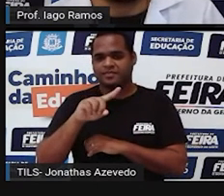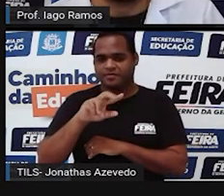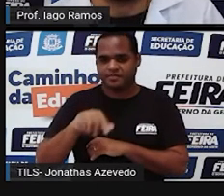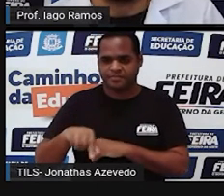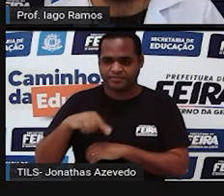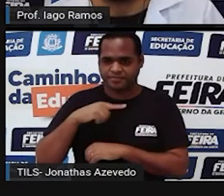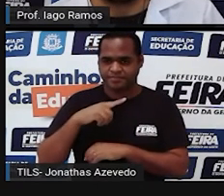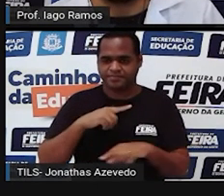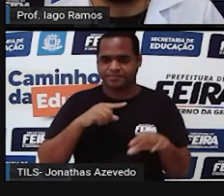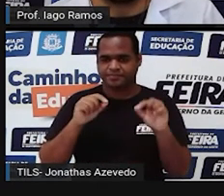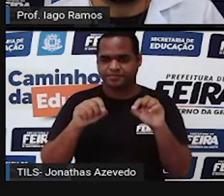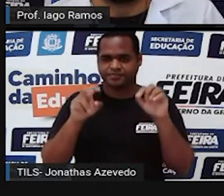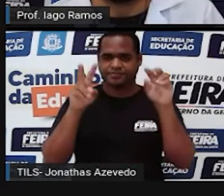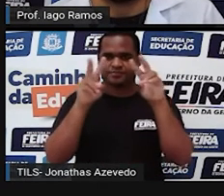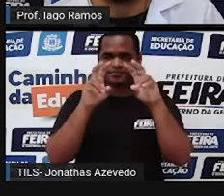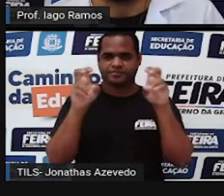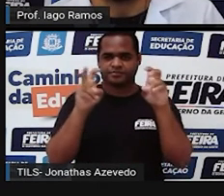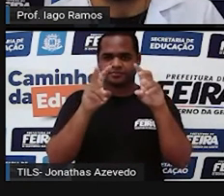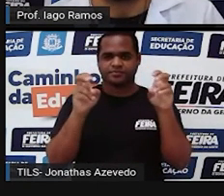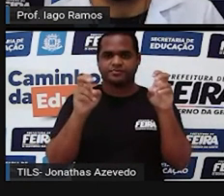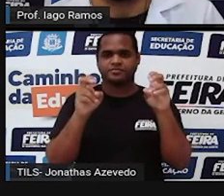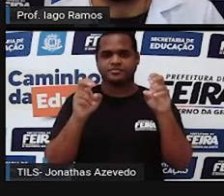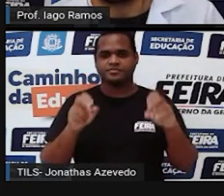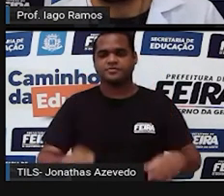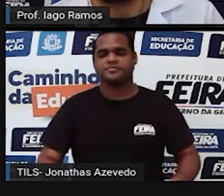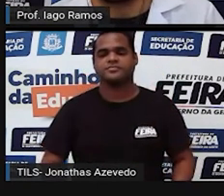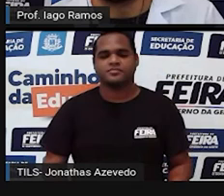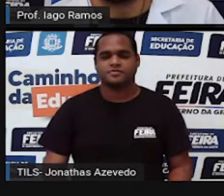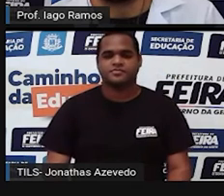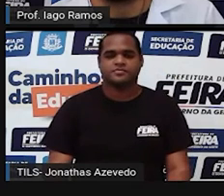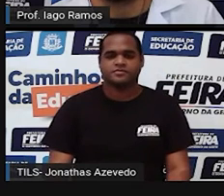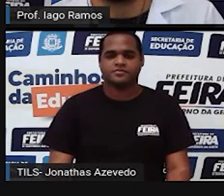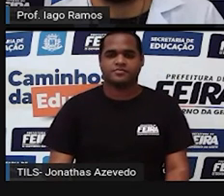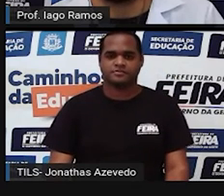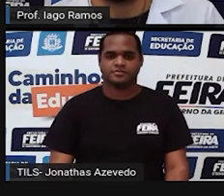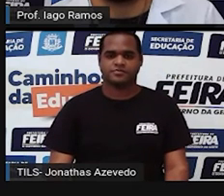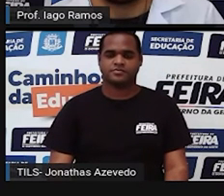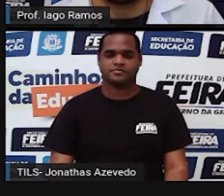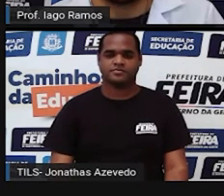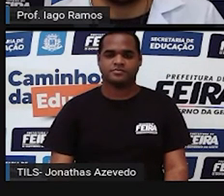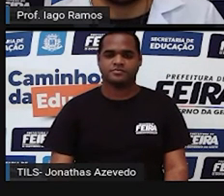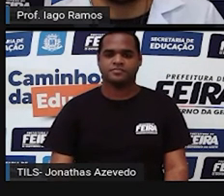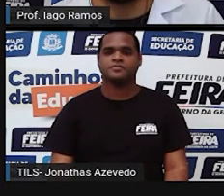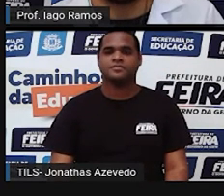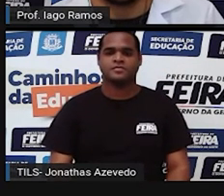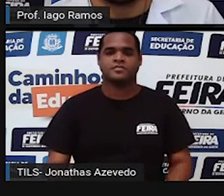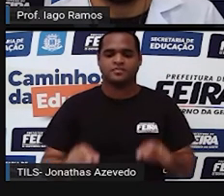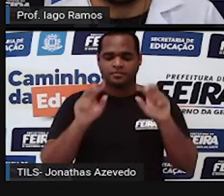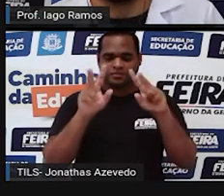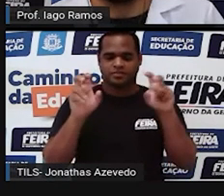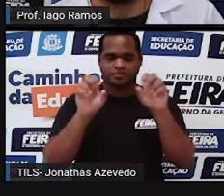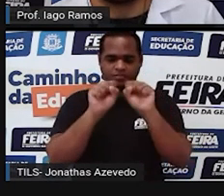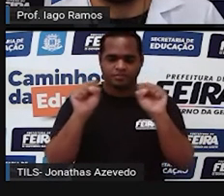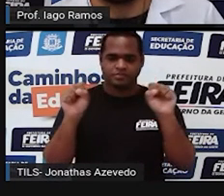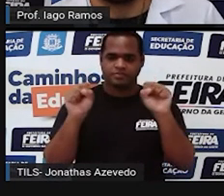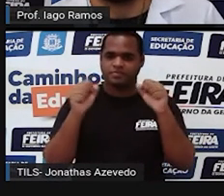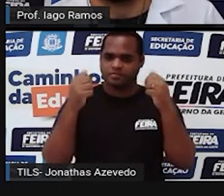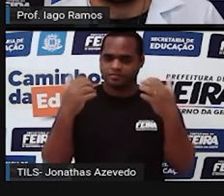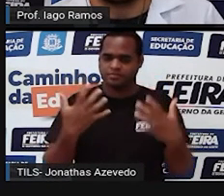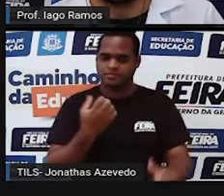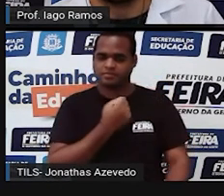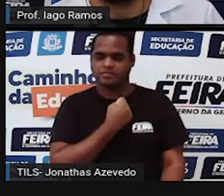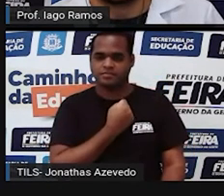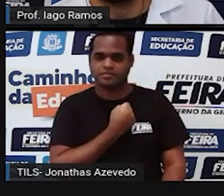desse gráfico têm o título aqui em cima. Olha só, o subtítulo logo aqui embaixo. Tem os